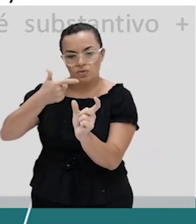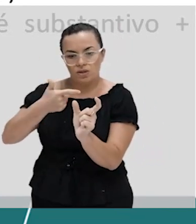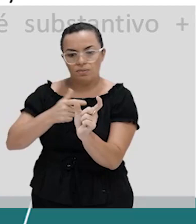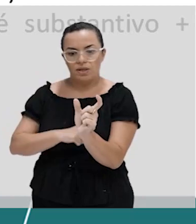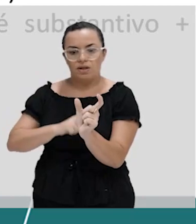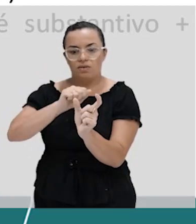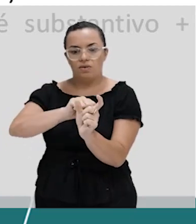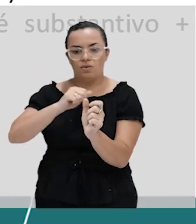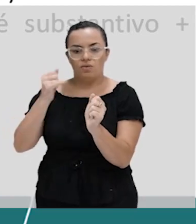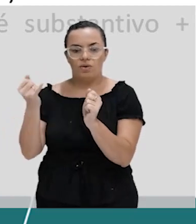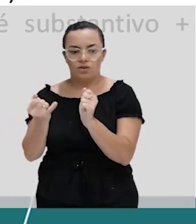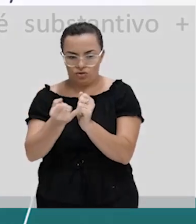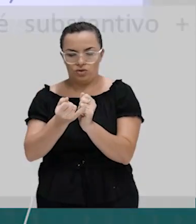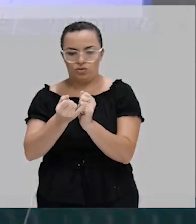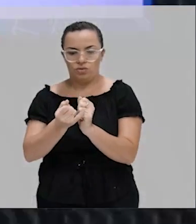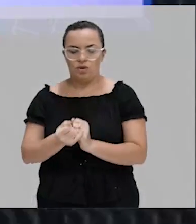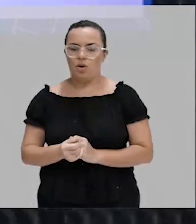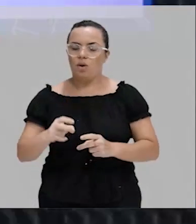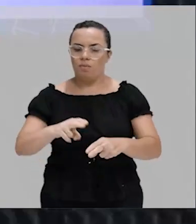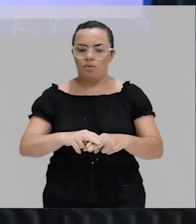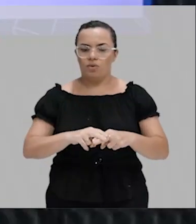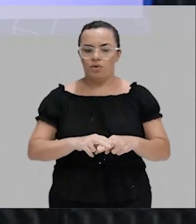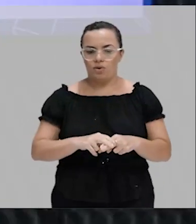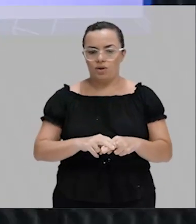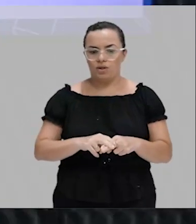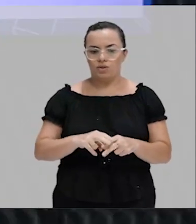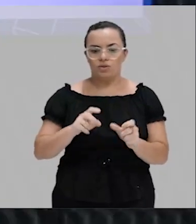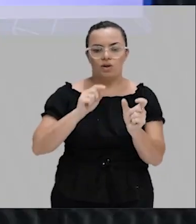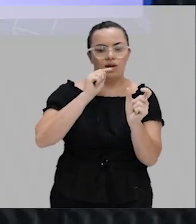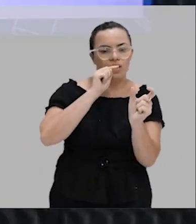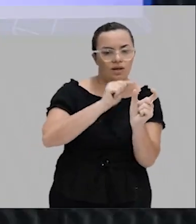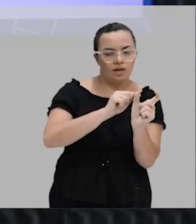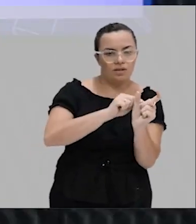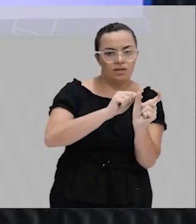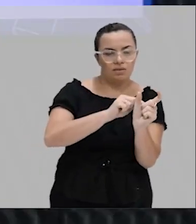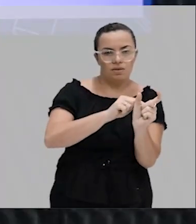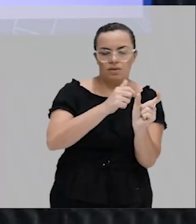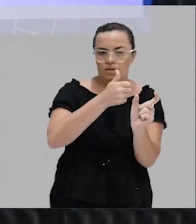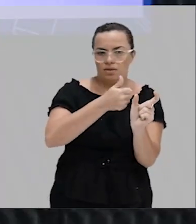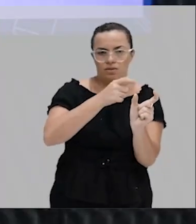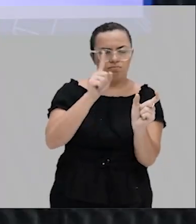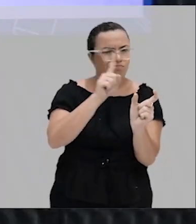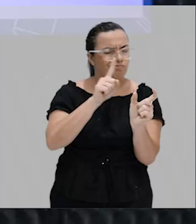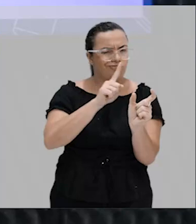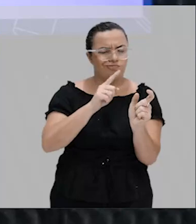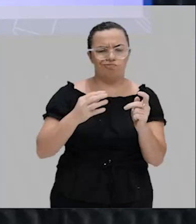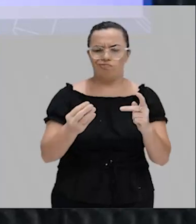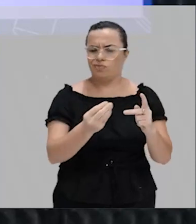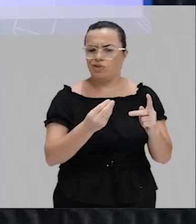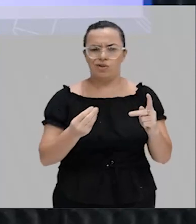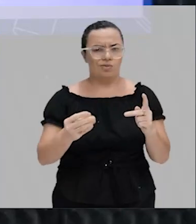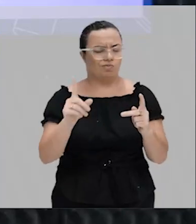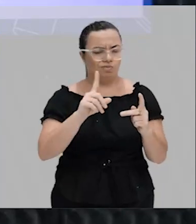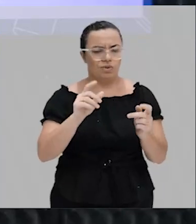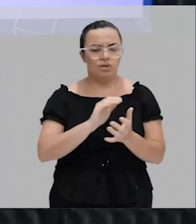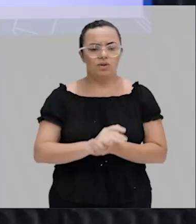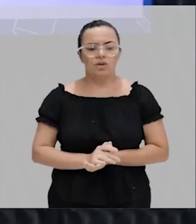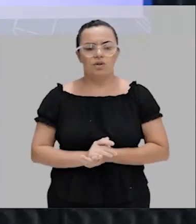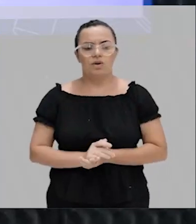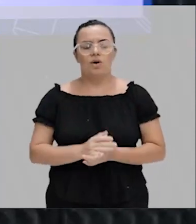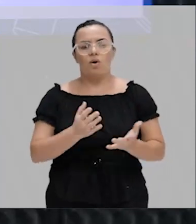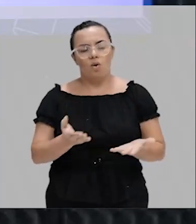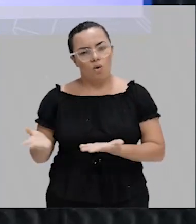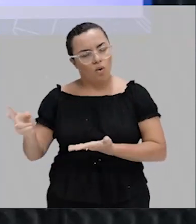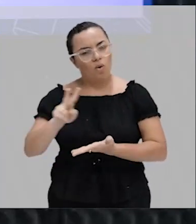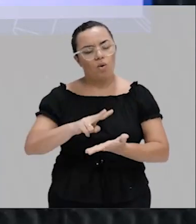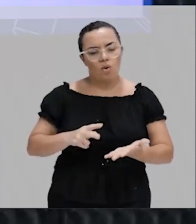guarda-noturnos, os guardas noturnos. Guarda aqui é substantivo e noturno é adjetivo. Então, se forem os dois